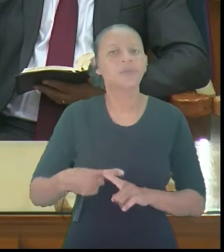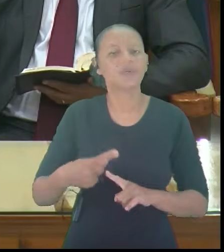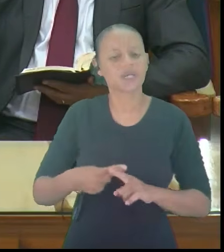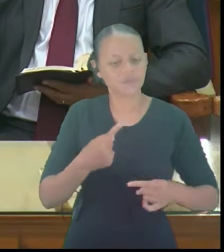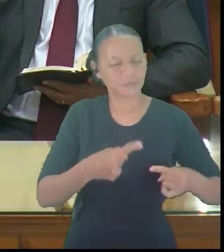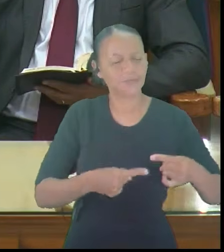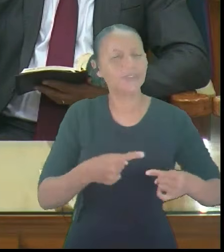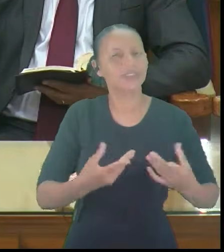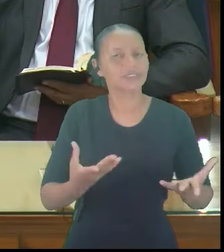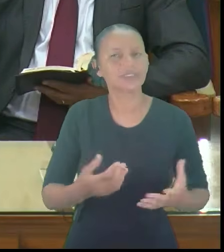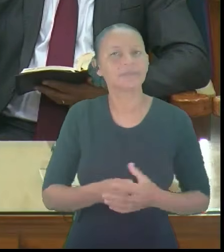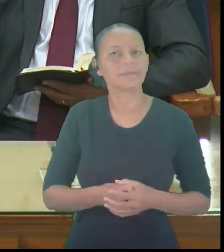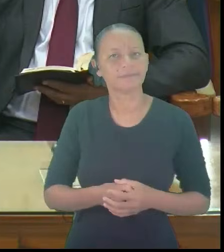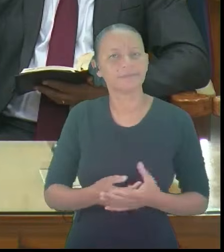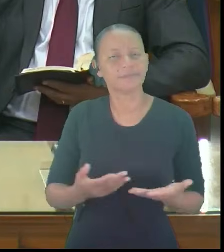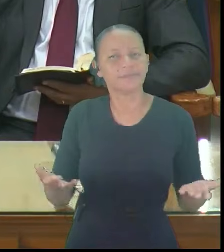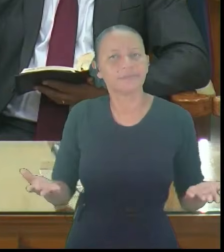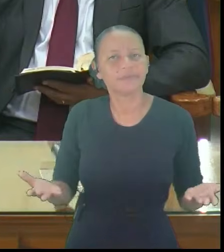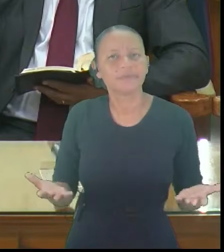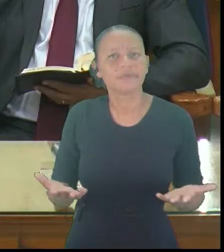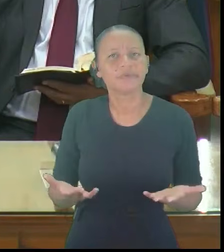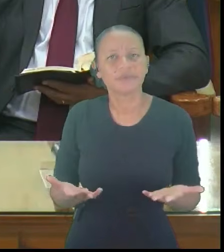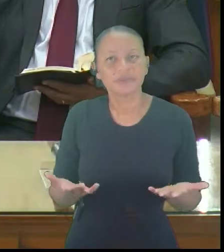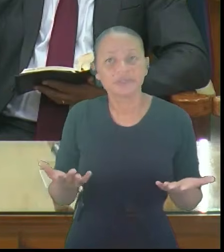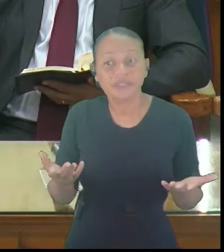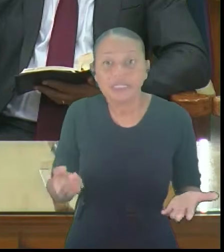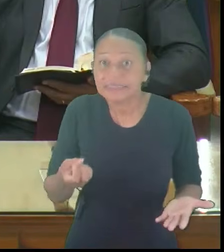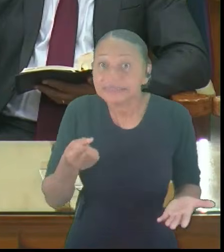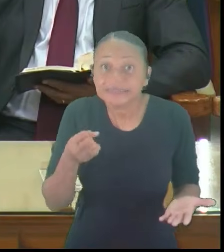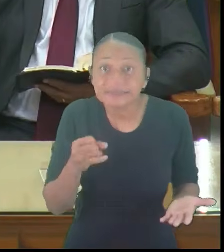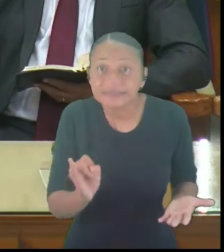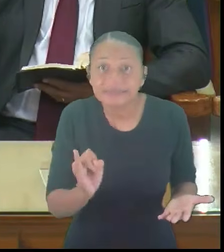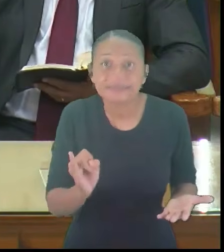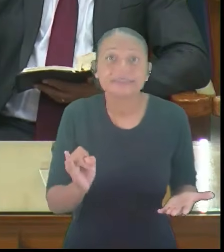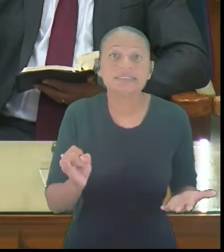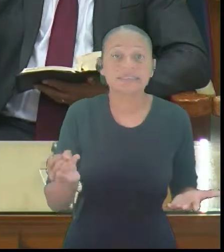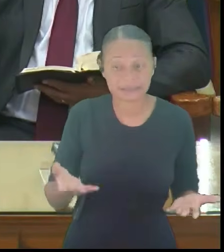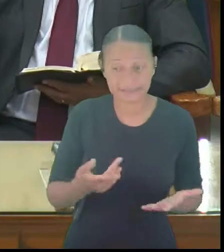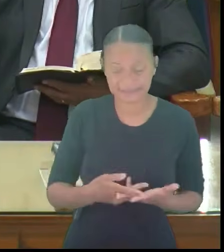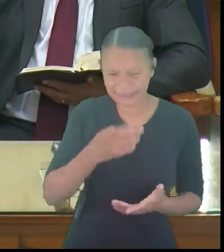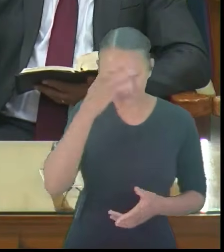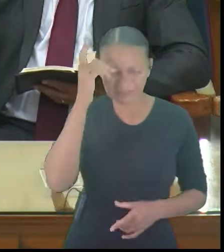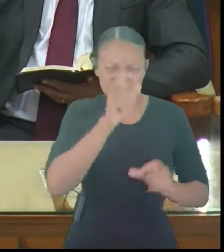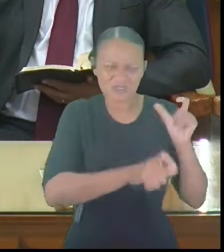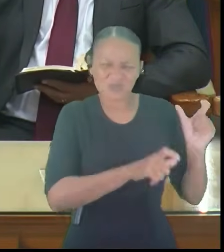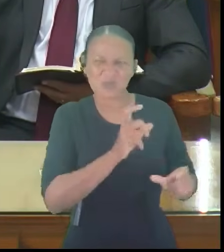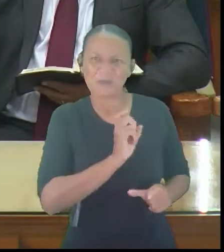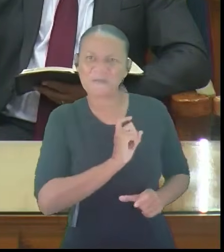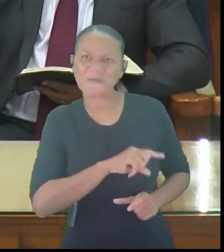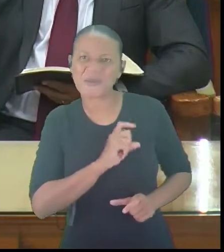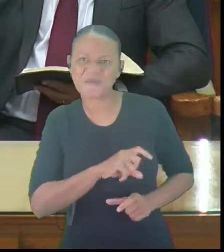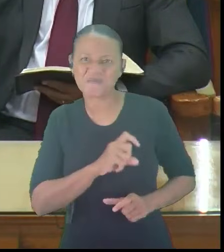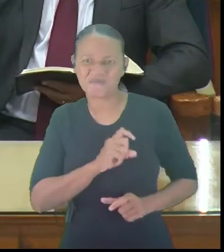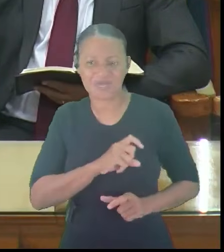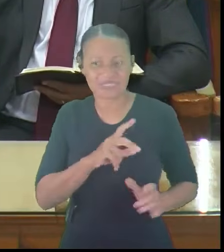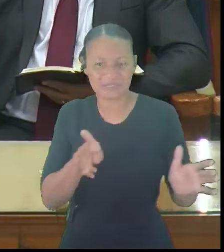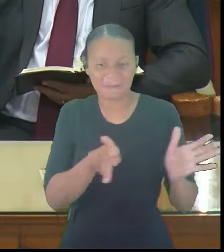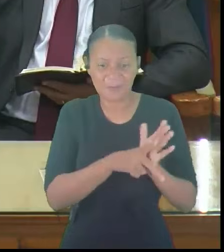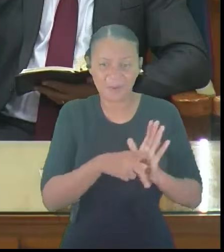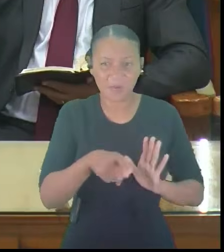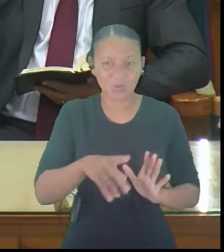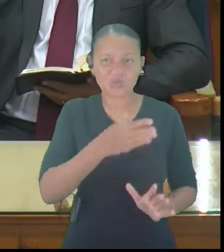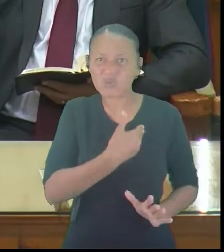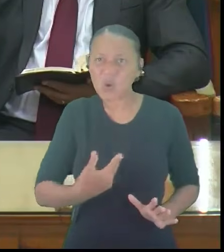Por que Deus não deixou? Irmão, se os Anás e Caifás e os Joãos e os Alexandres modernos quisessem, de